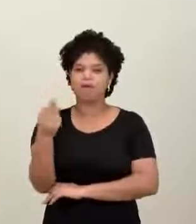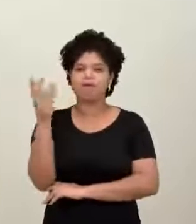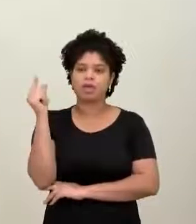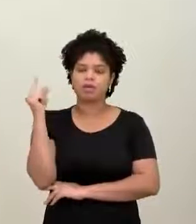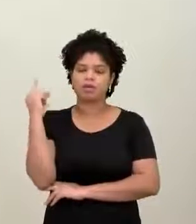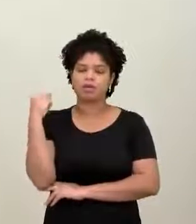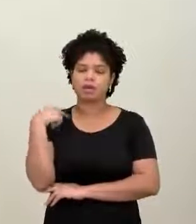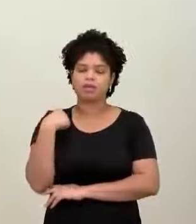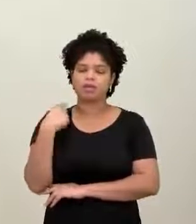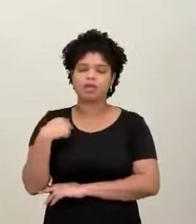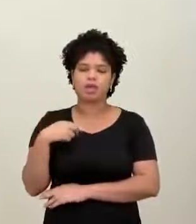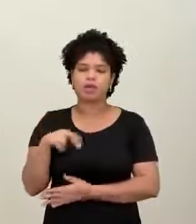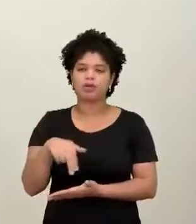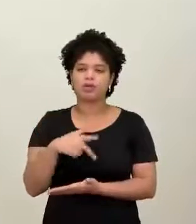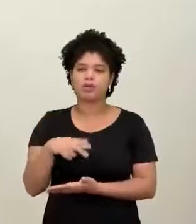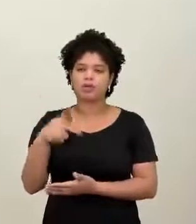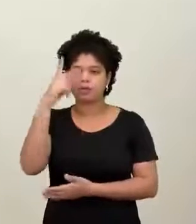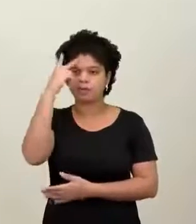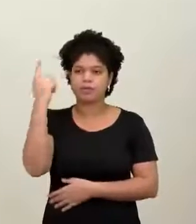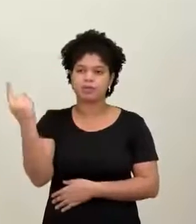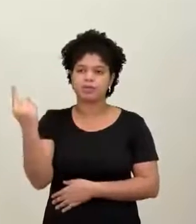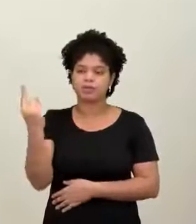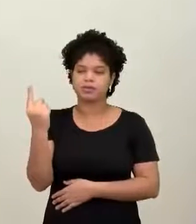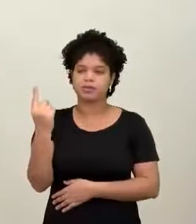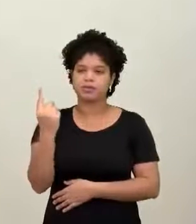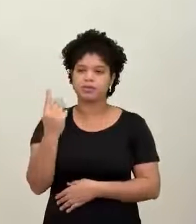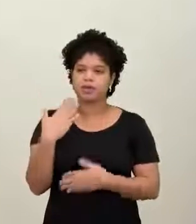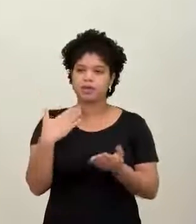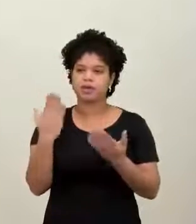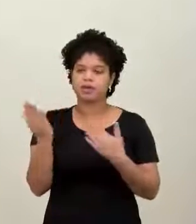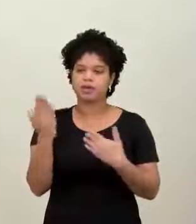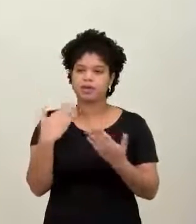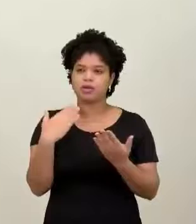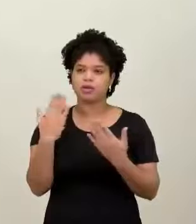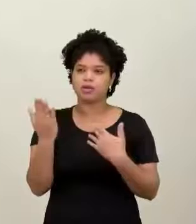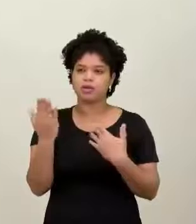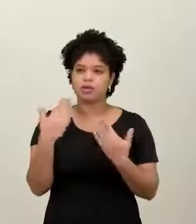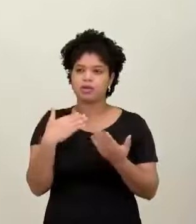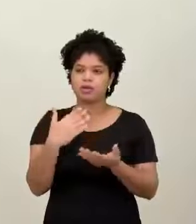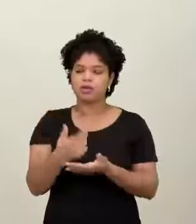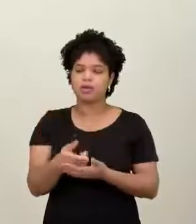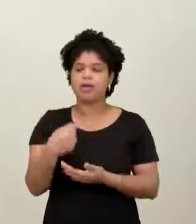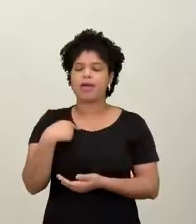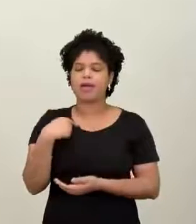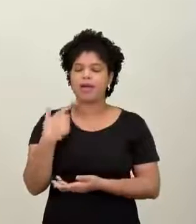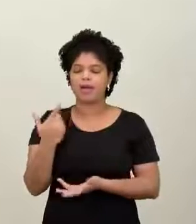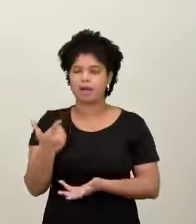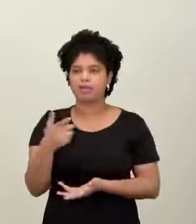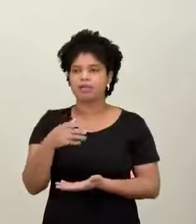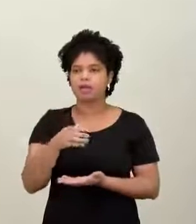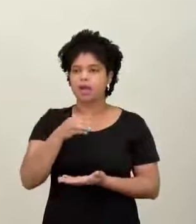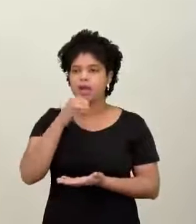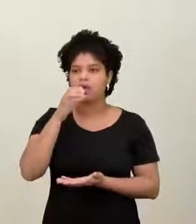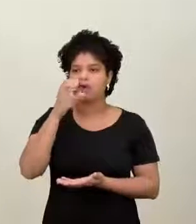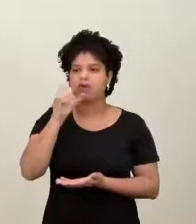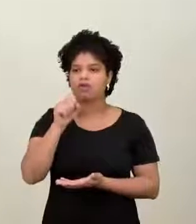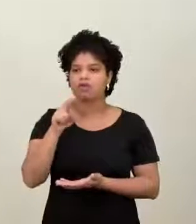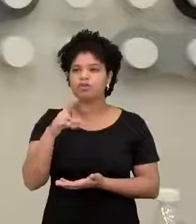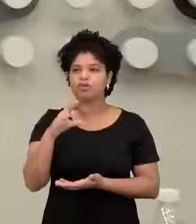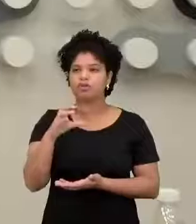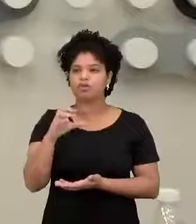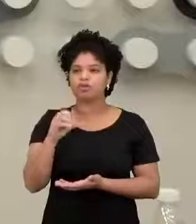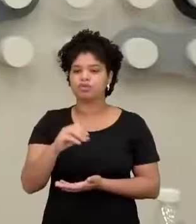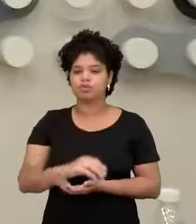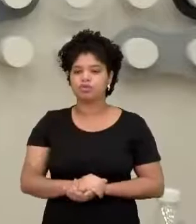balada, aí chegou uma pessoa e começou a conversar comigo, aí eu tomei um copo de suco de laranja. Assim,